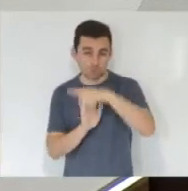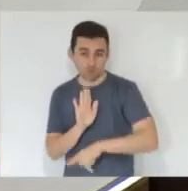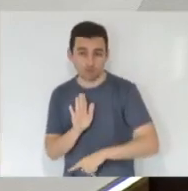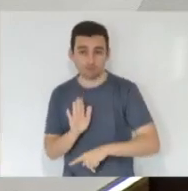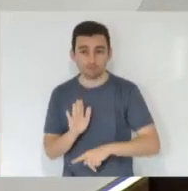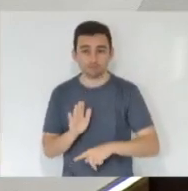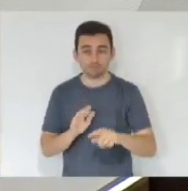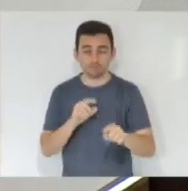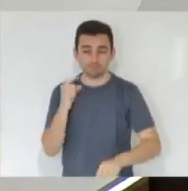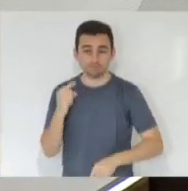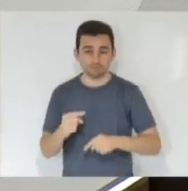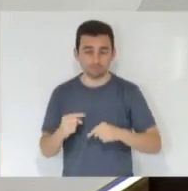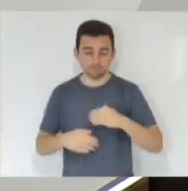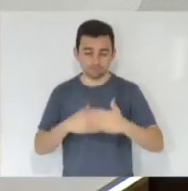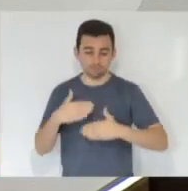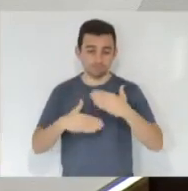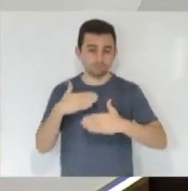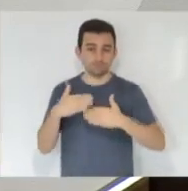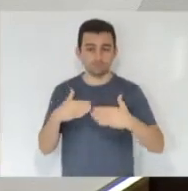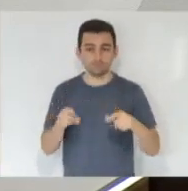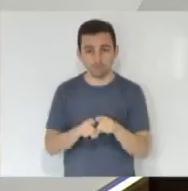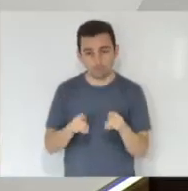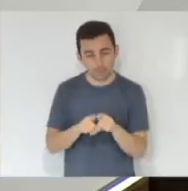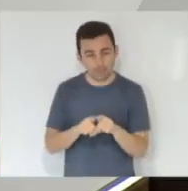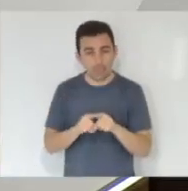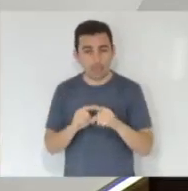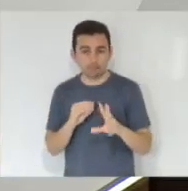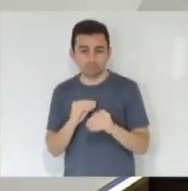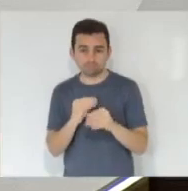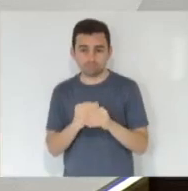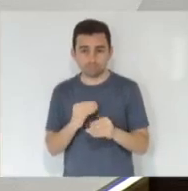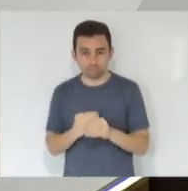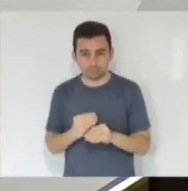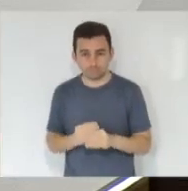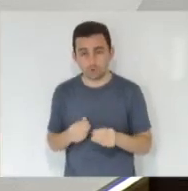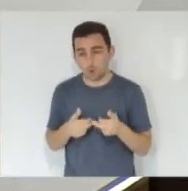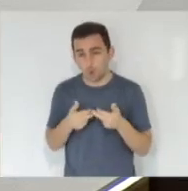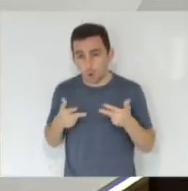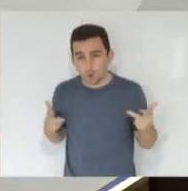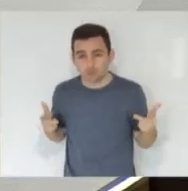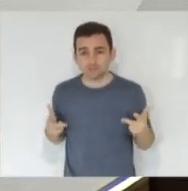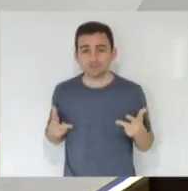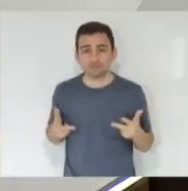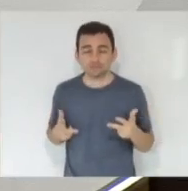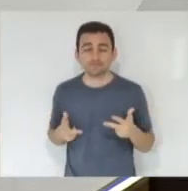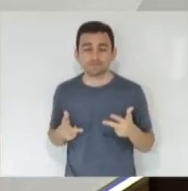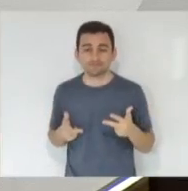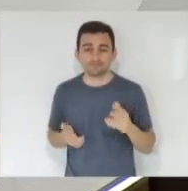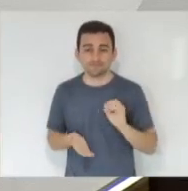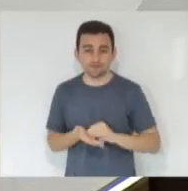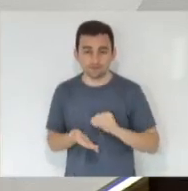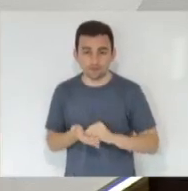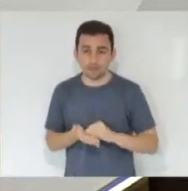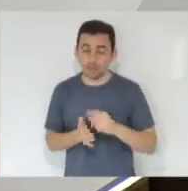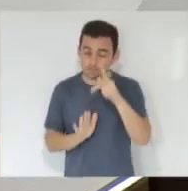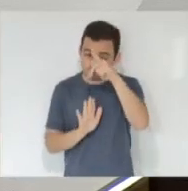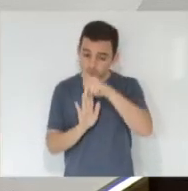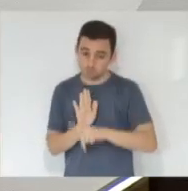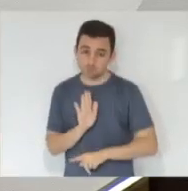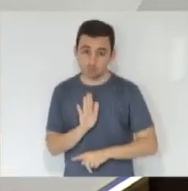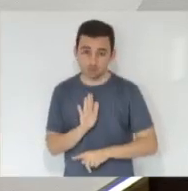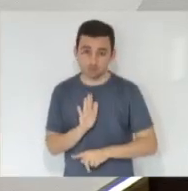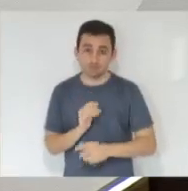adicionar, eventualmente, correções ou incorreções que, porventura, ele possa ter. Foi um projeto muito